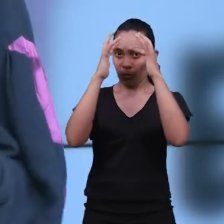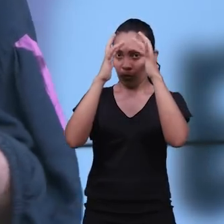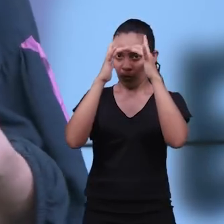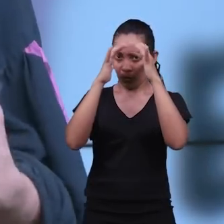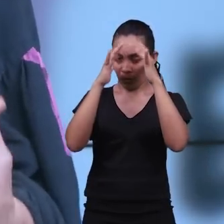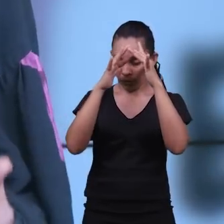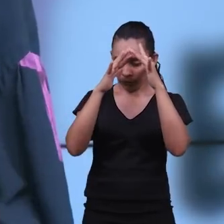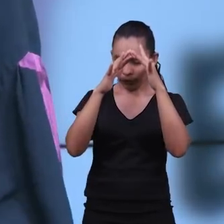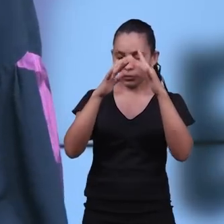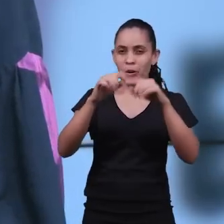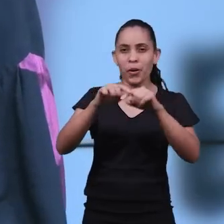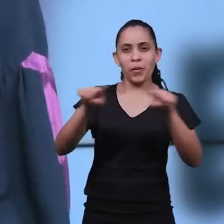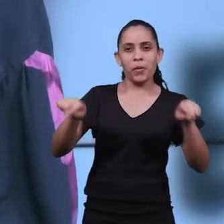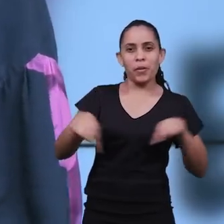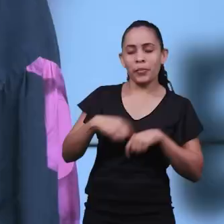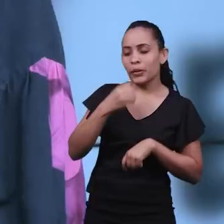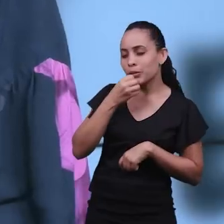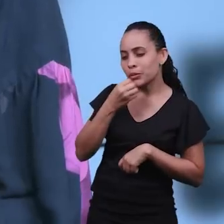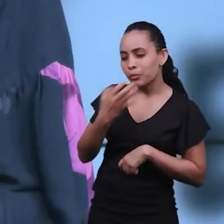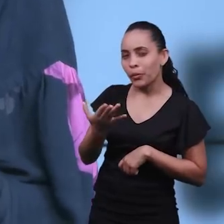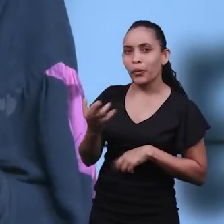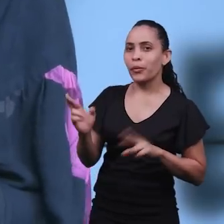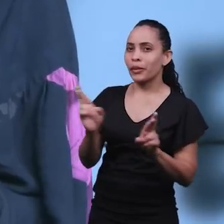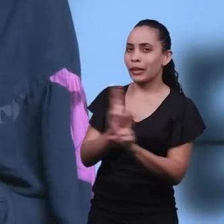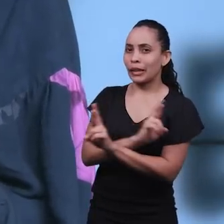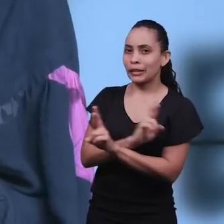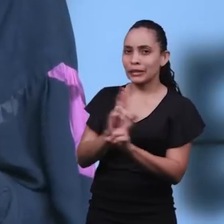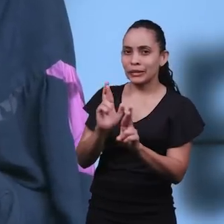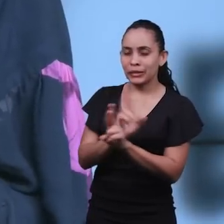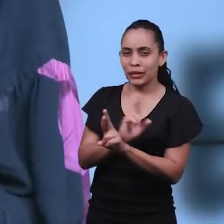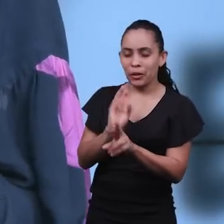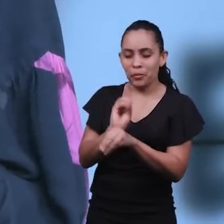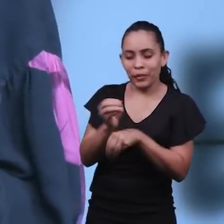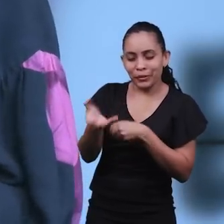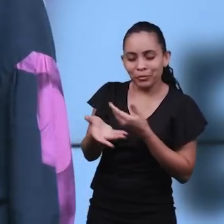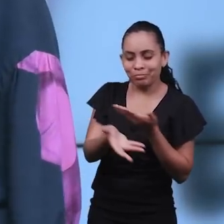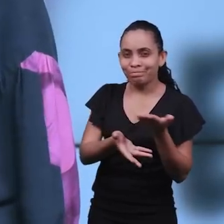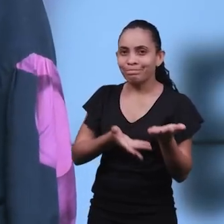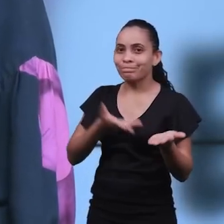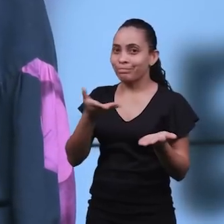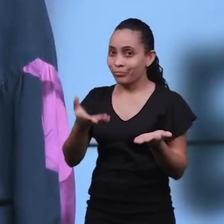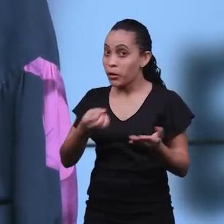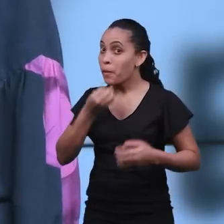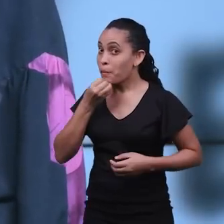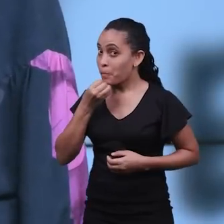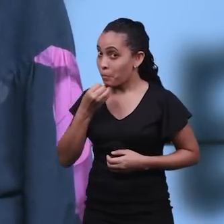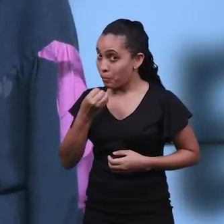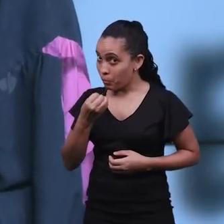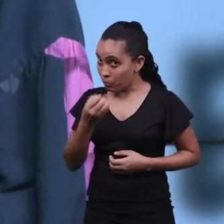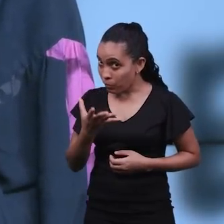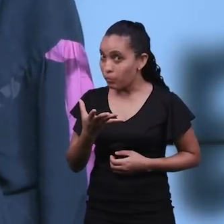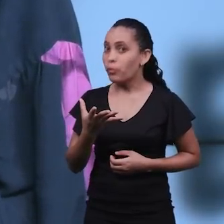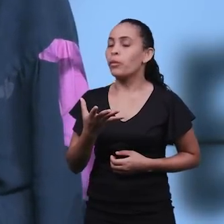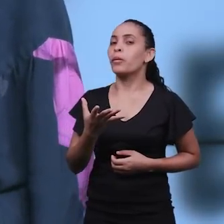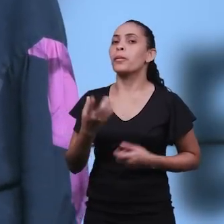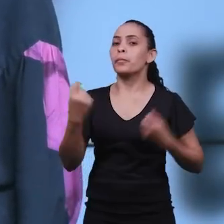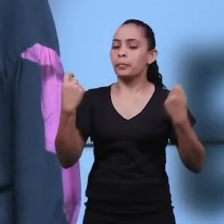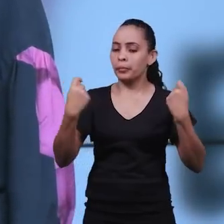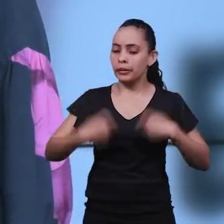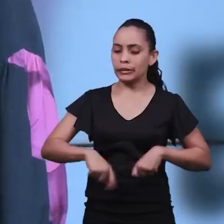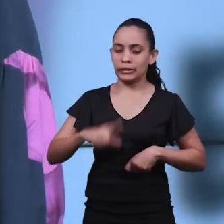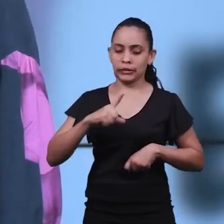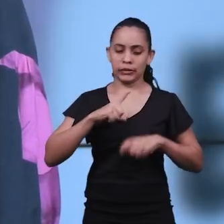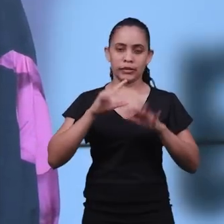um ambiente acolhedor, com relacionamentos afetivos fortes e positivos, precisa